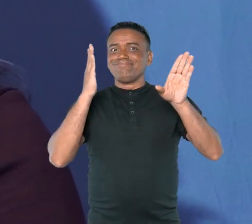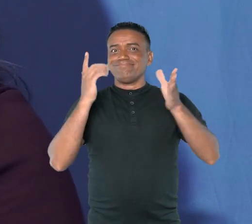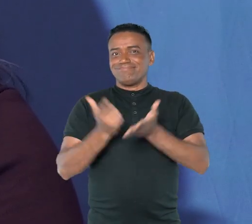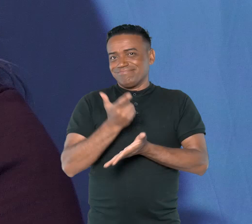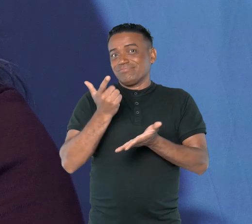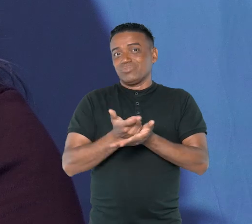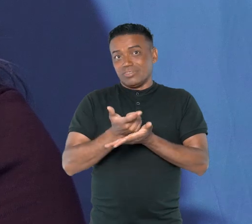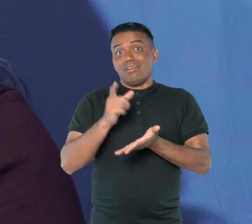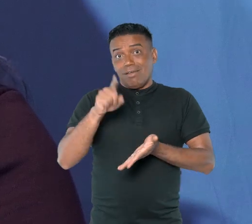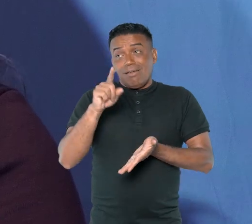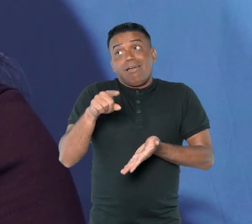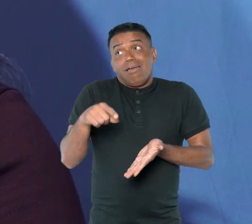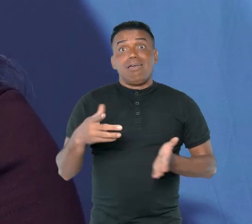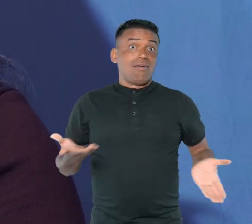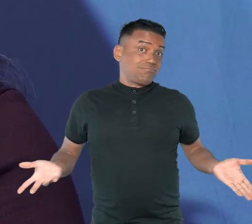essa